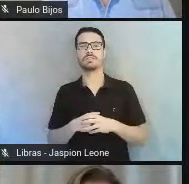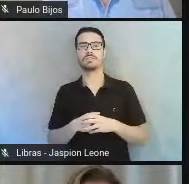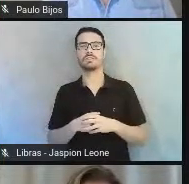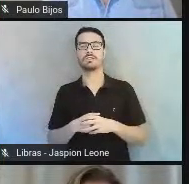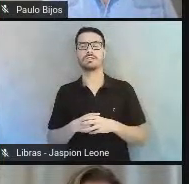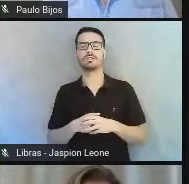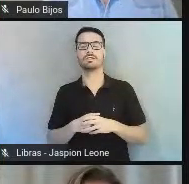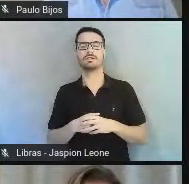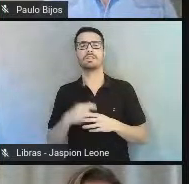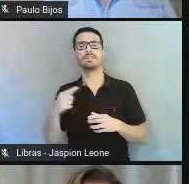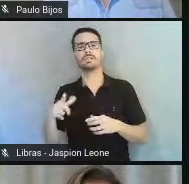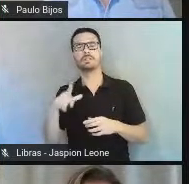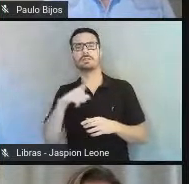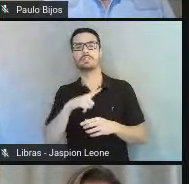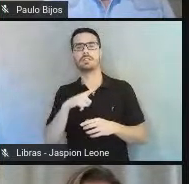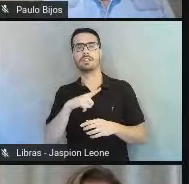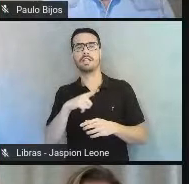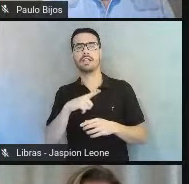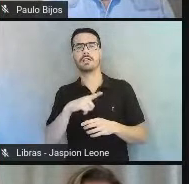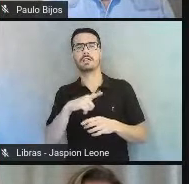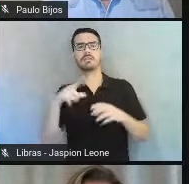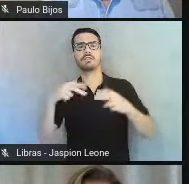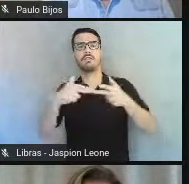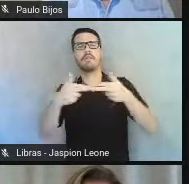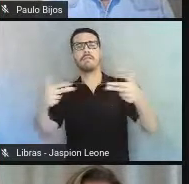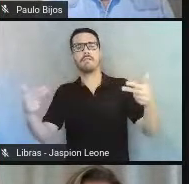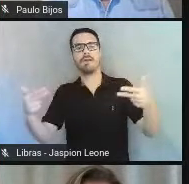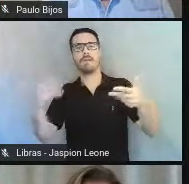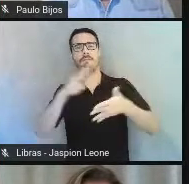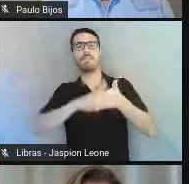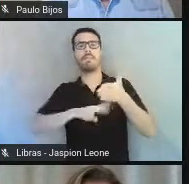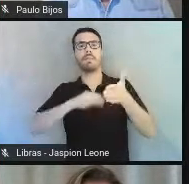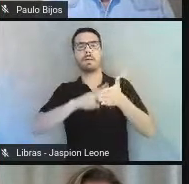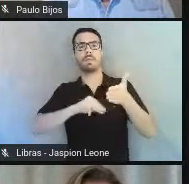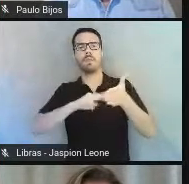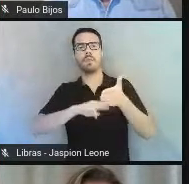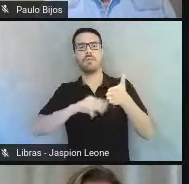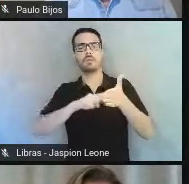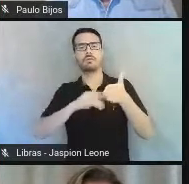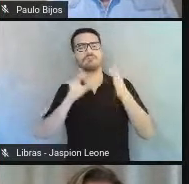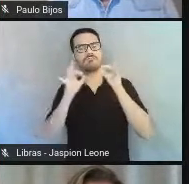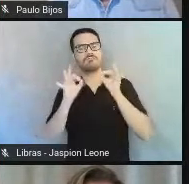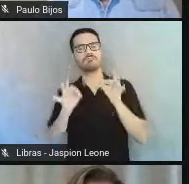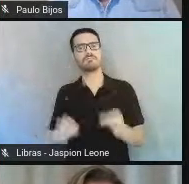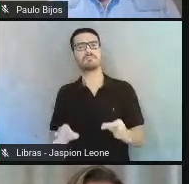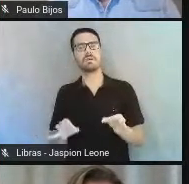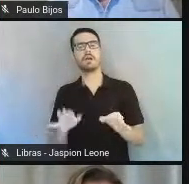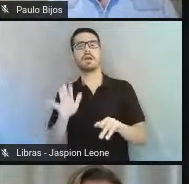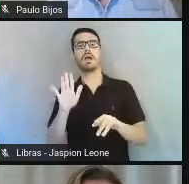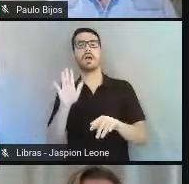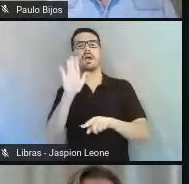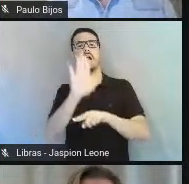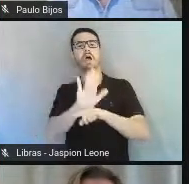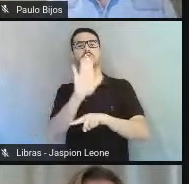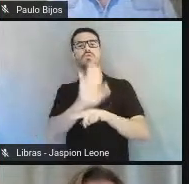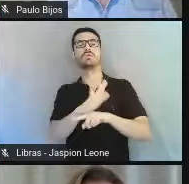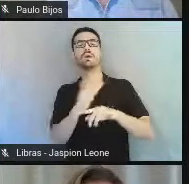as temáticas e metodologias adequadas contribuindo para a instituição e a sociedade.